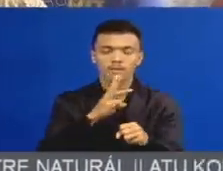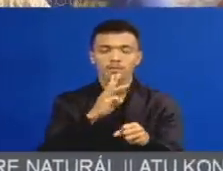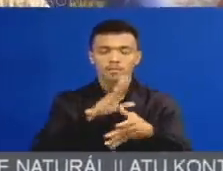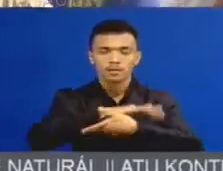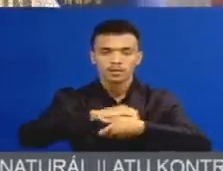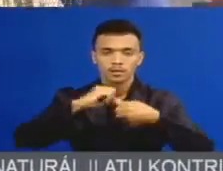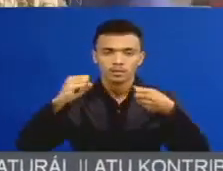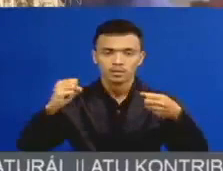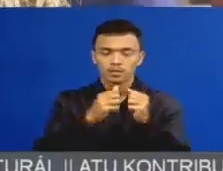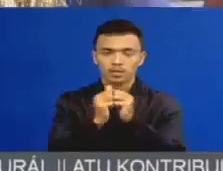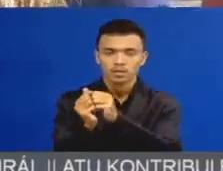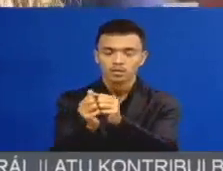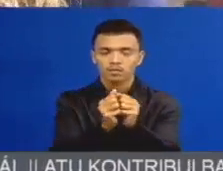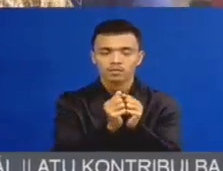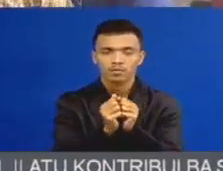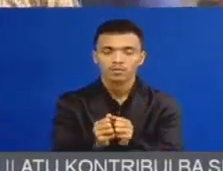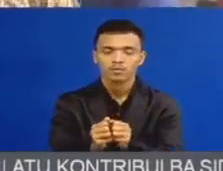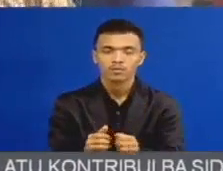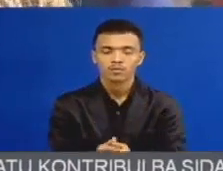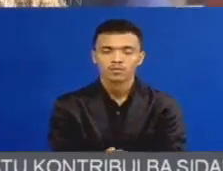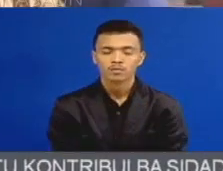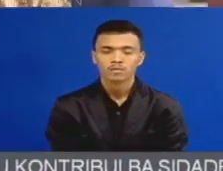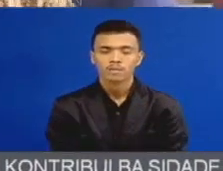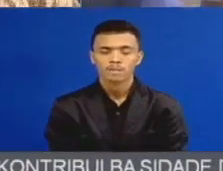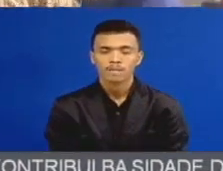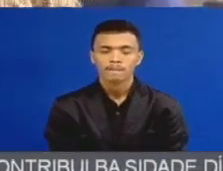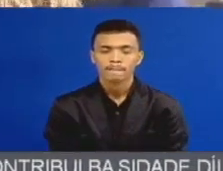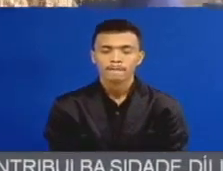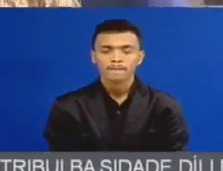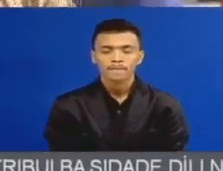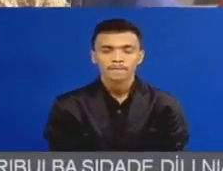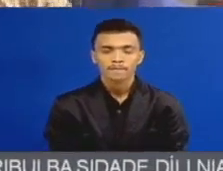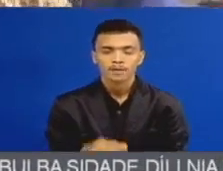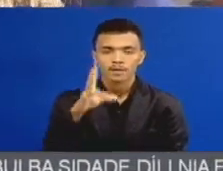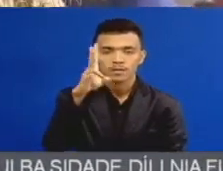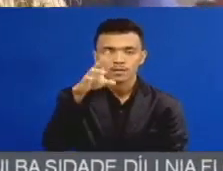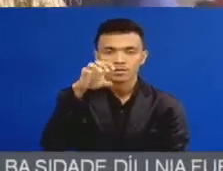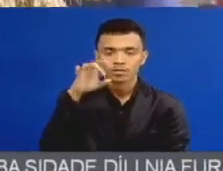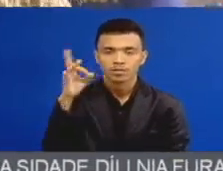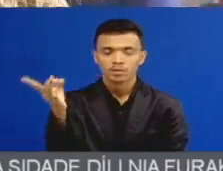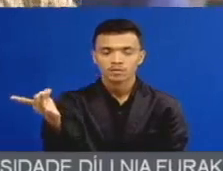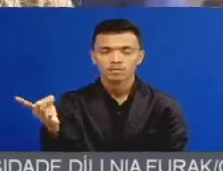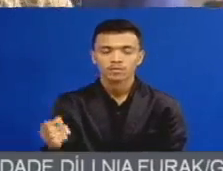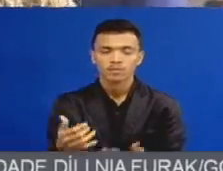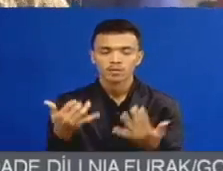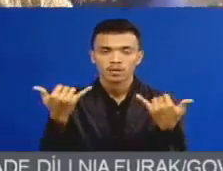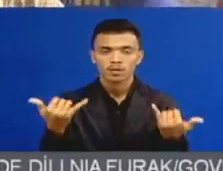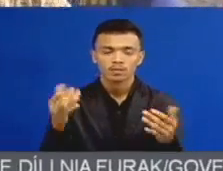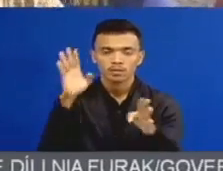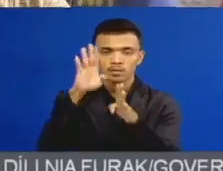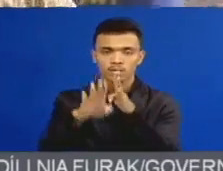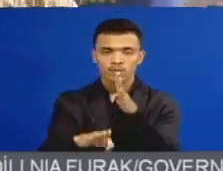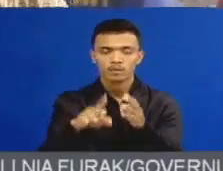nene ya asulau nene cara tinan bela sobre net ya 780 hektar agora minus tampali